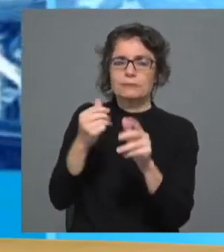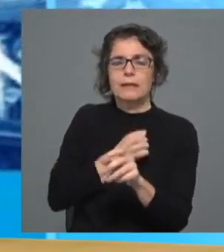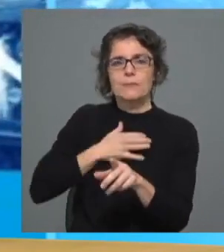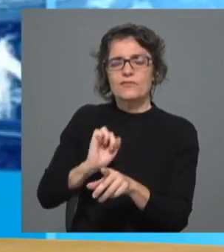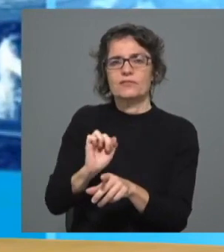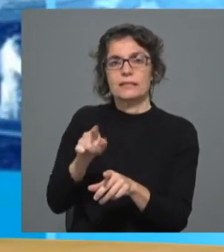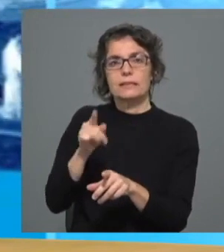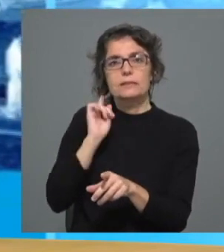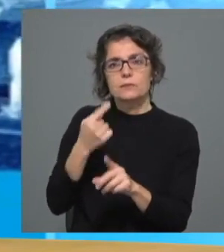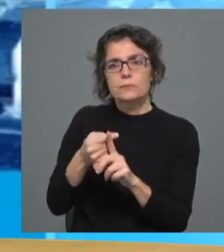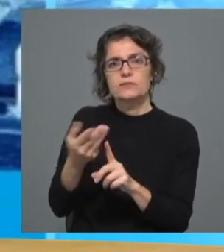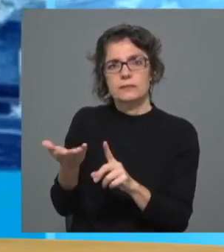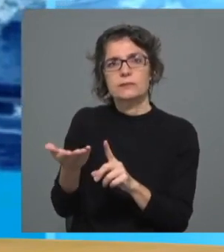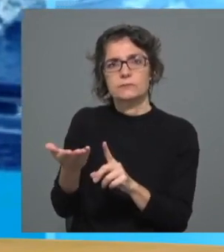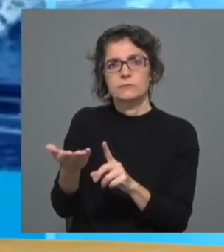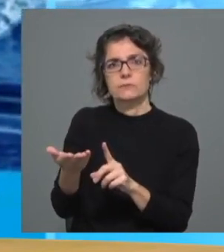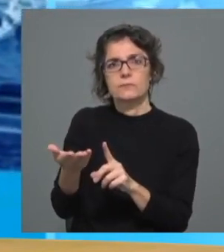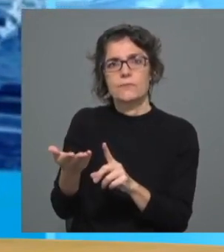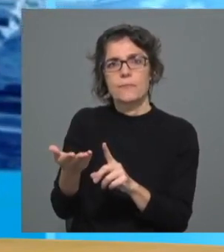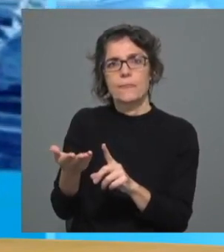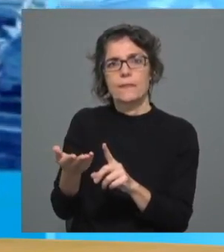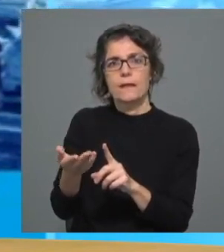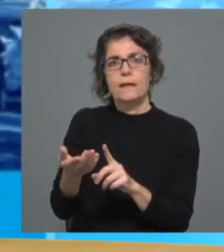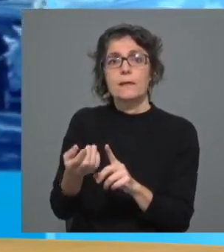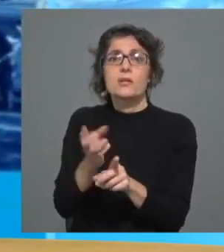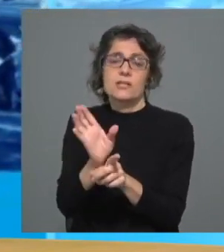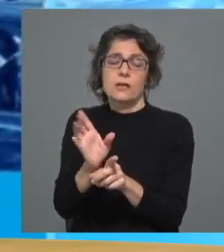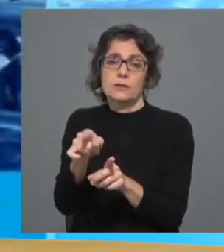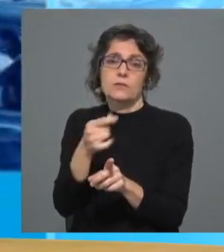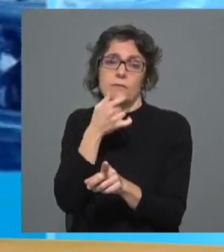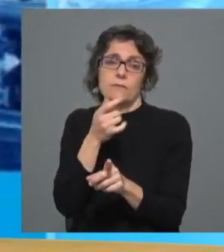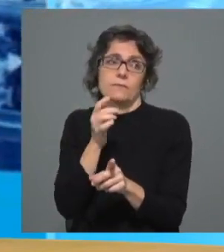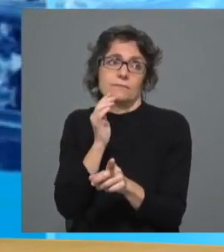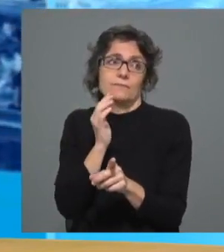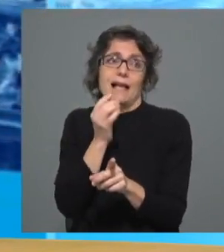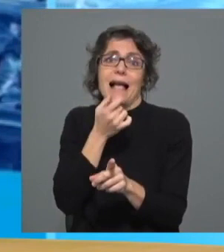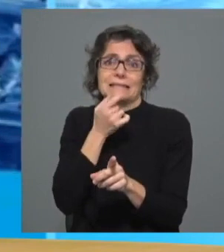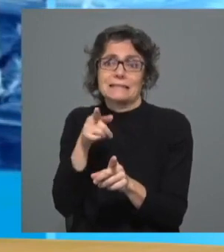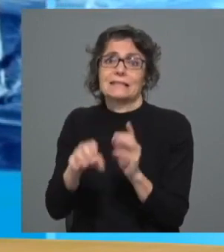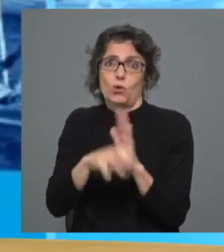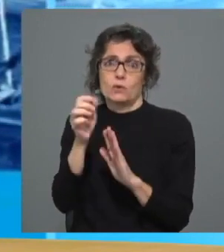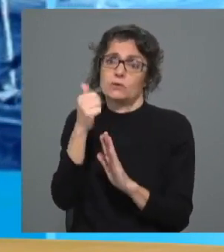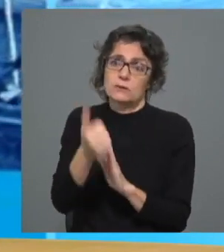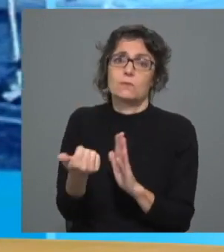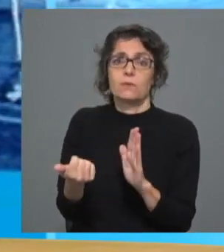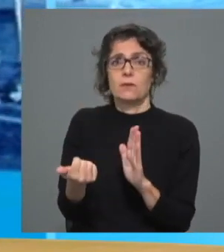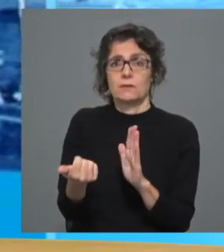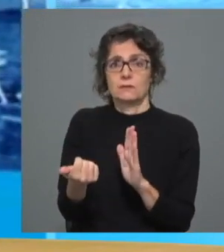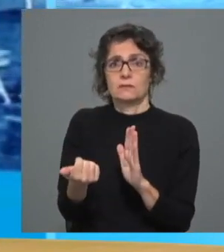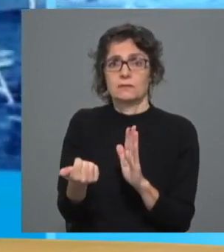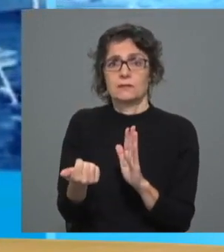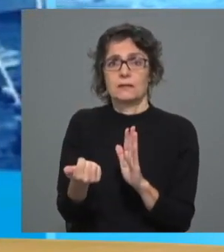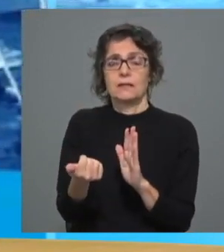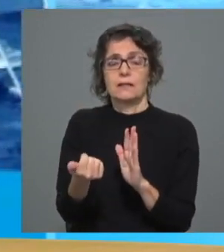aderir àquilo que é o projeto da empresa depende muito também das condições em que vive, não é? Portanto, saber que o fruto